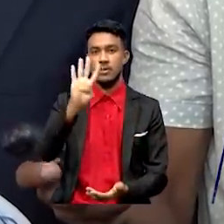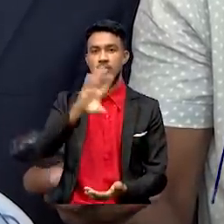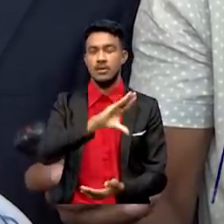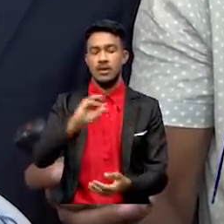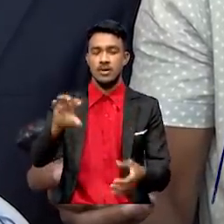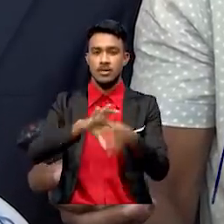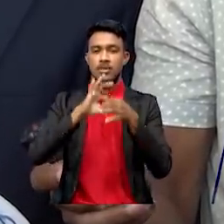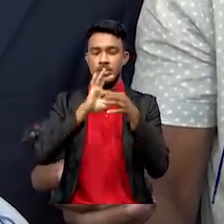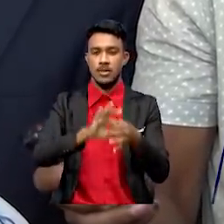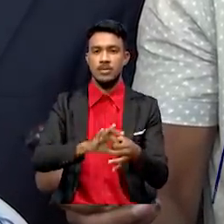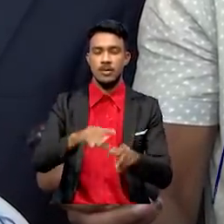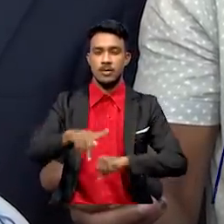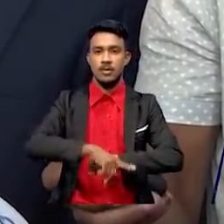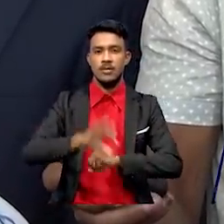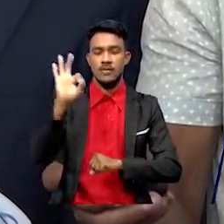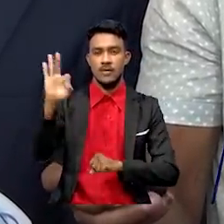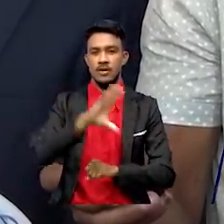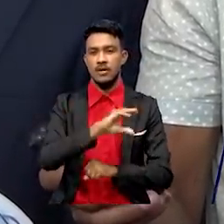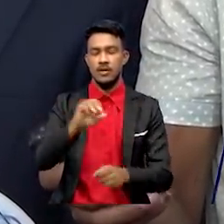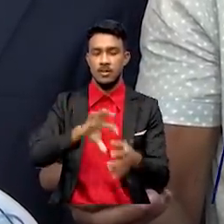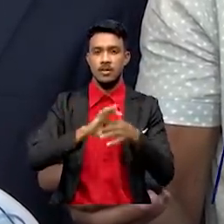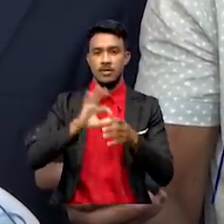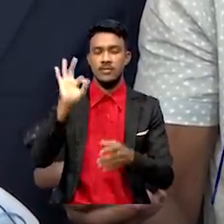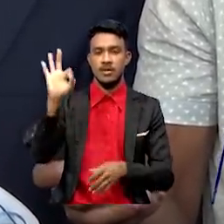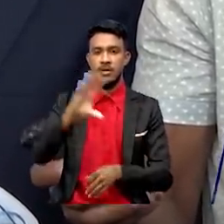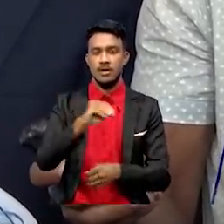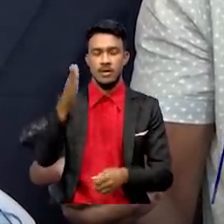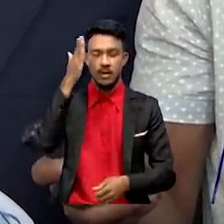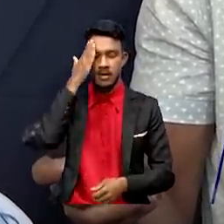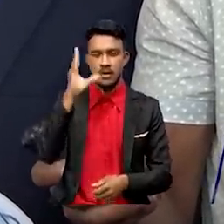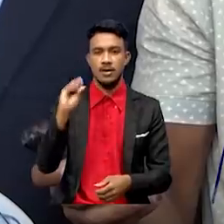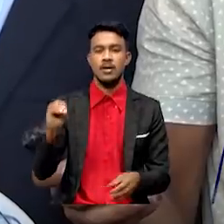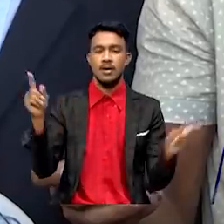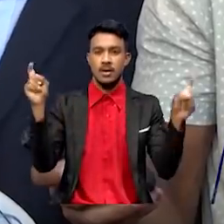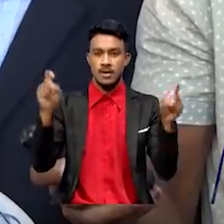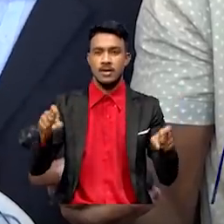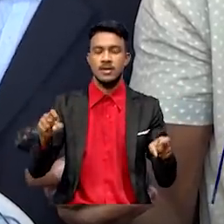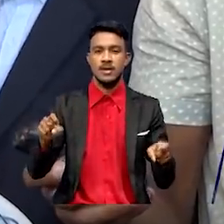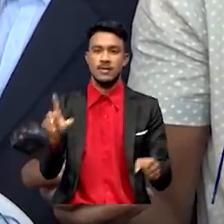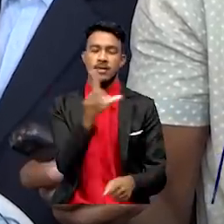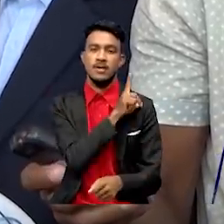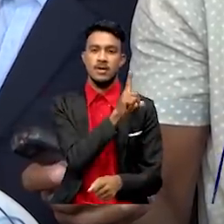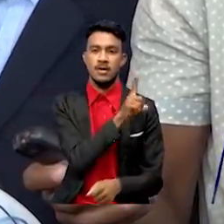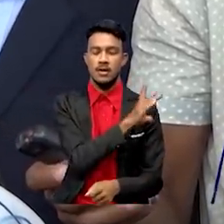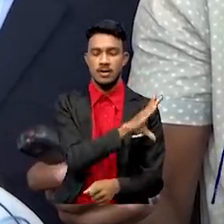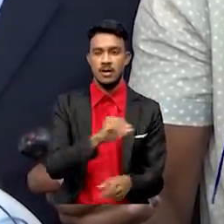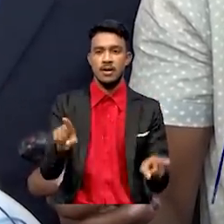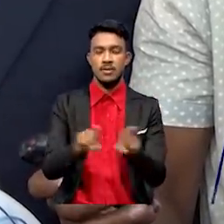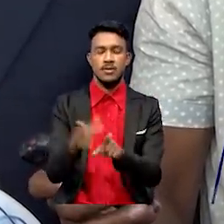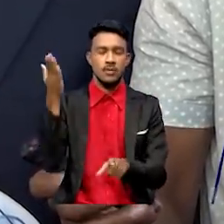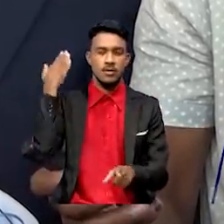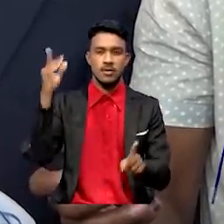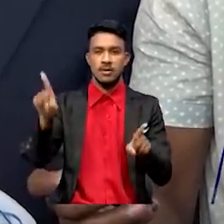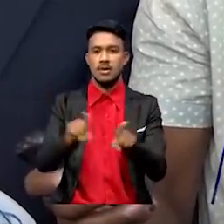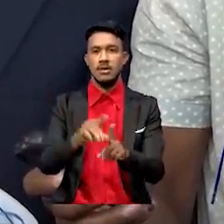Fretilin, hari sa membro Comitê Central Fretilin, e tem que reconhecer que tak nia hari sa general duni, mesmo hari sa general, ulu hari sa comandante